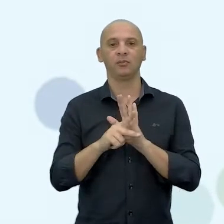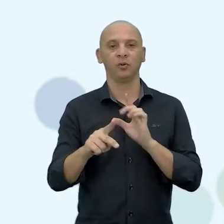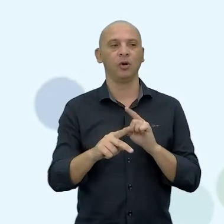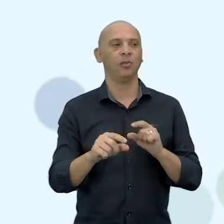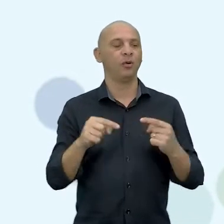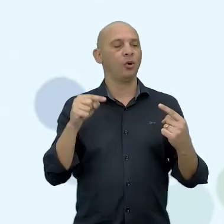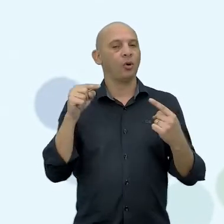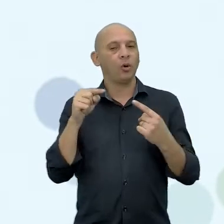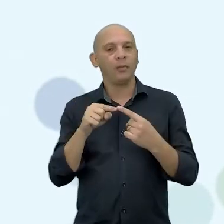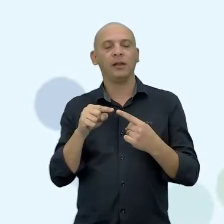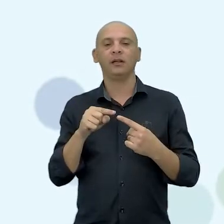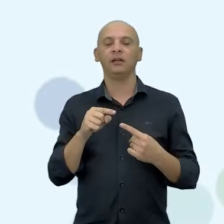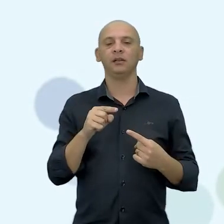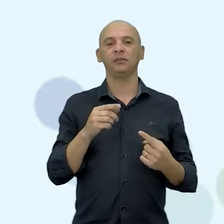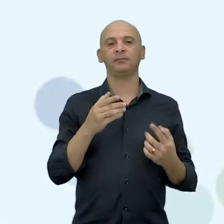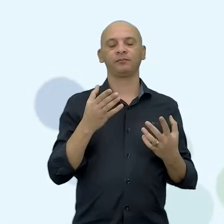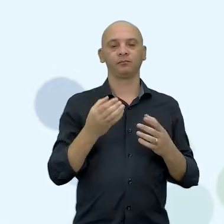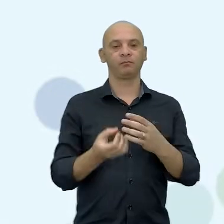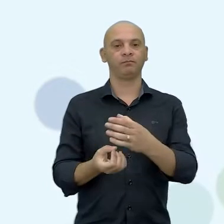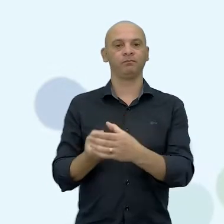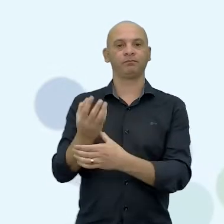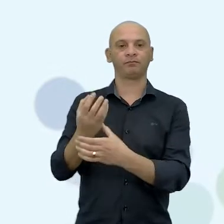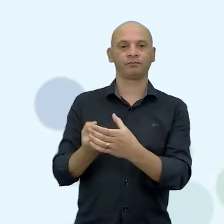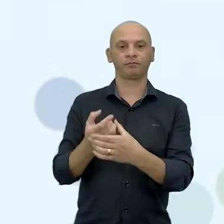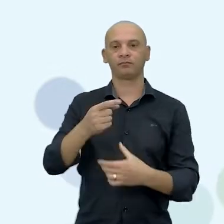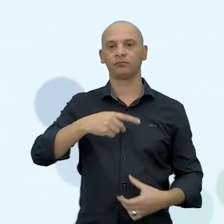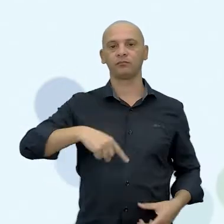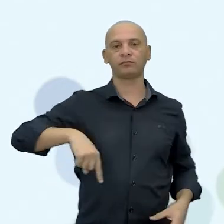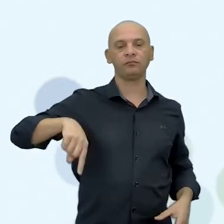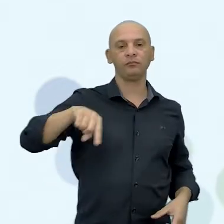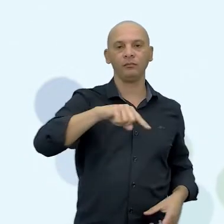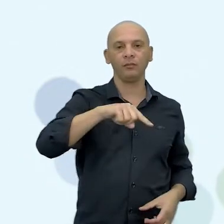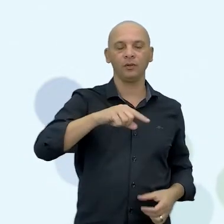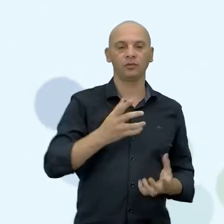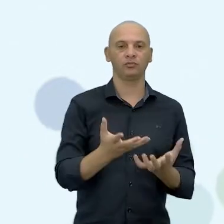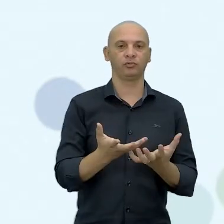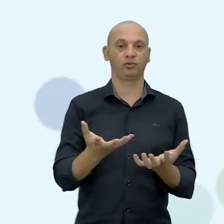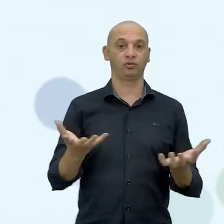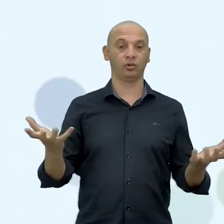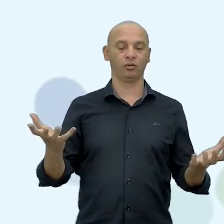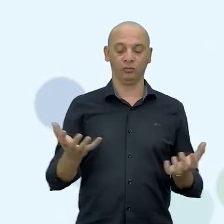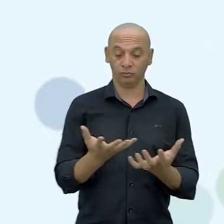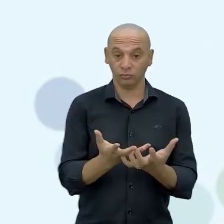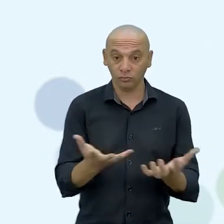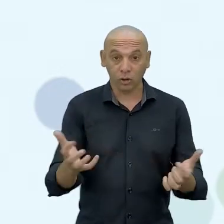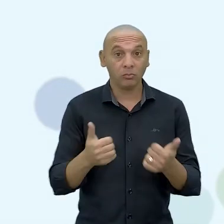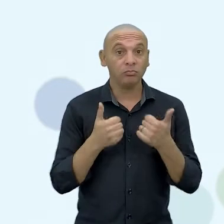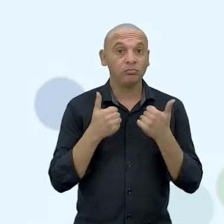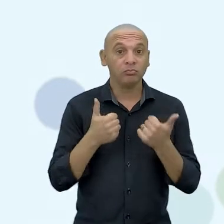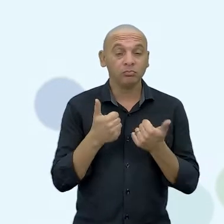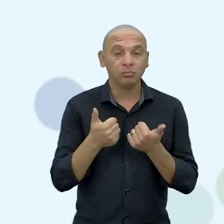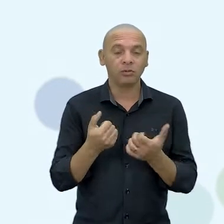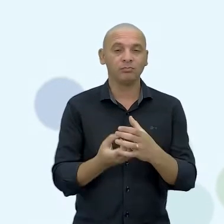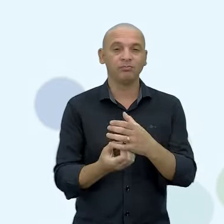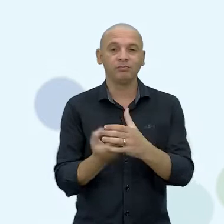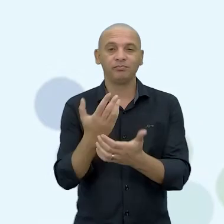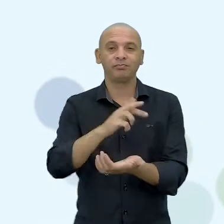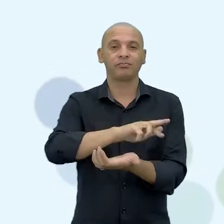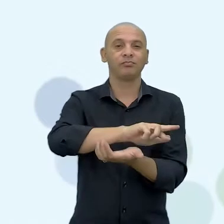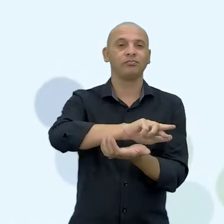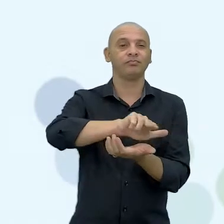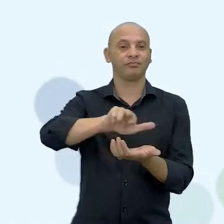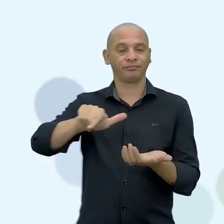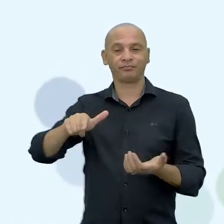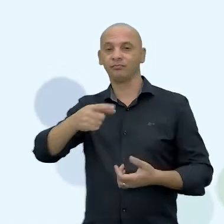direta ou indiretamente, produzidos em nossos solos. Solos saudáveis e com biodiversidade